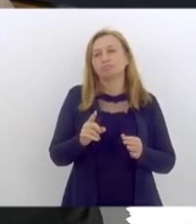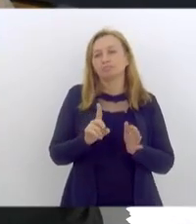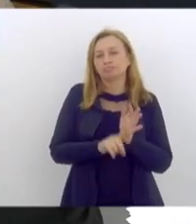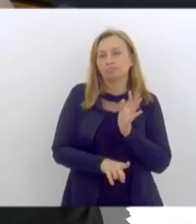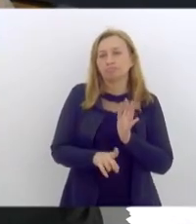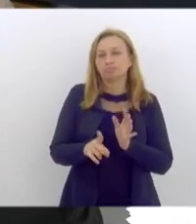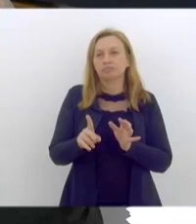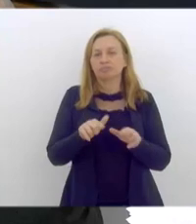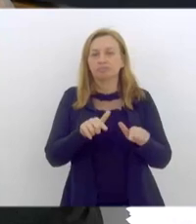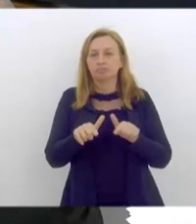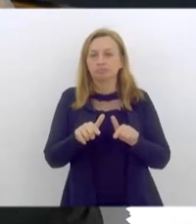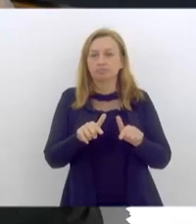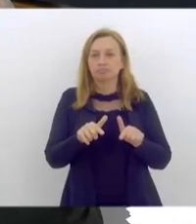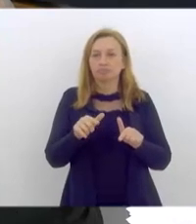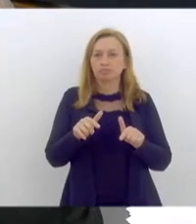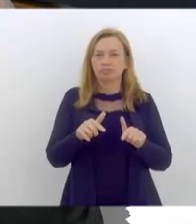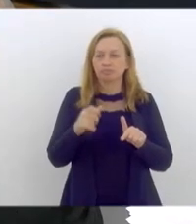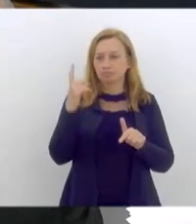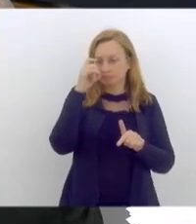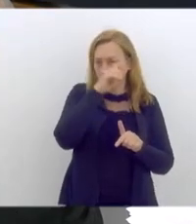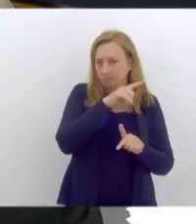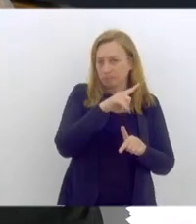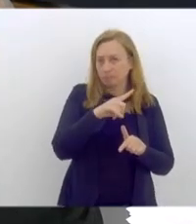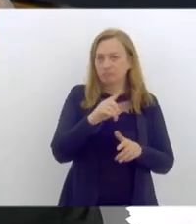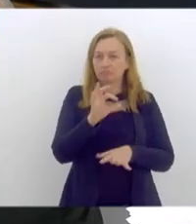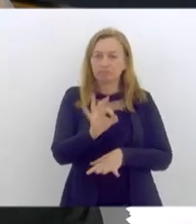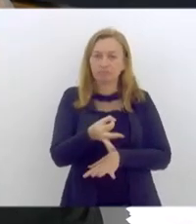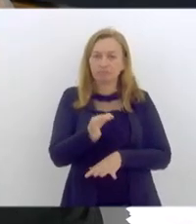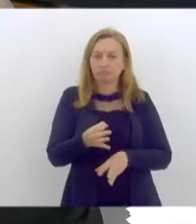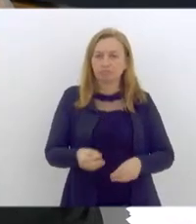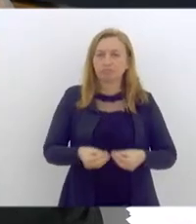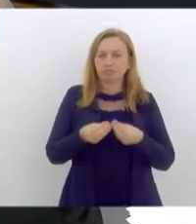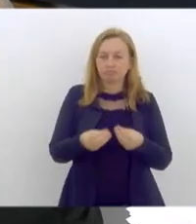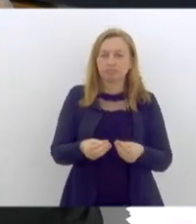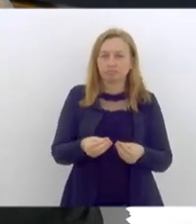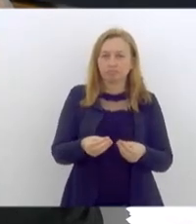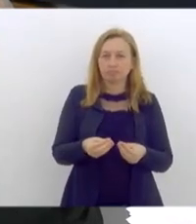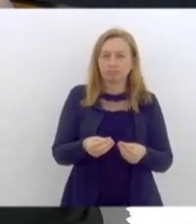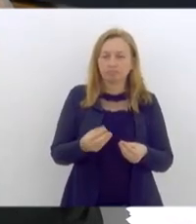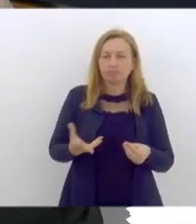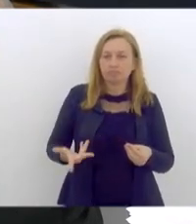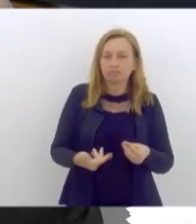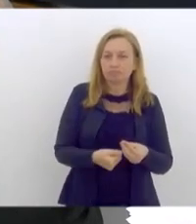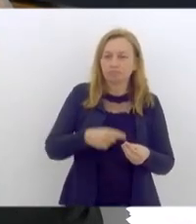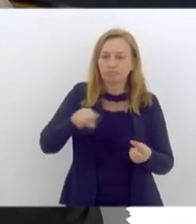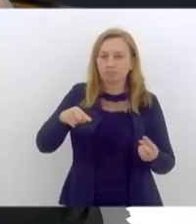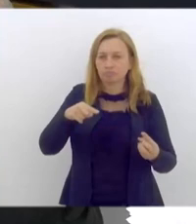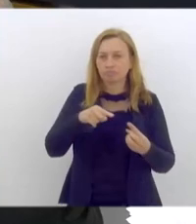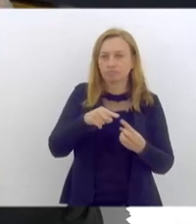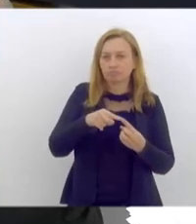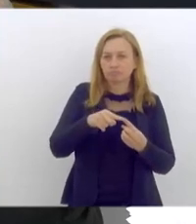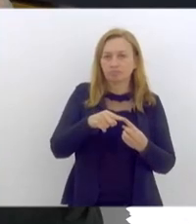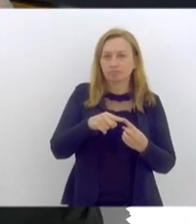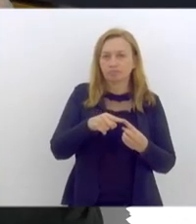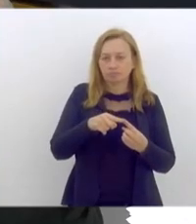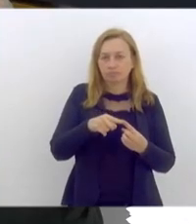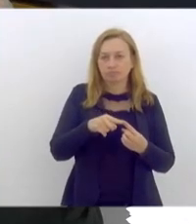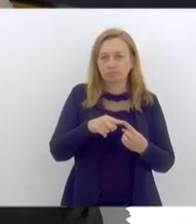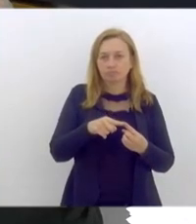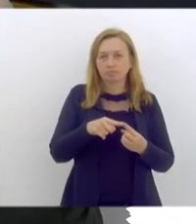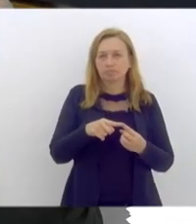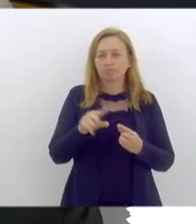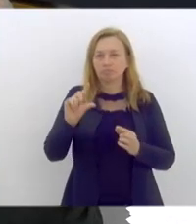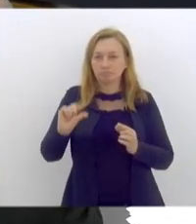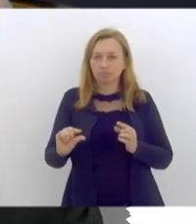é assim especificamente dar efetividade é o objetivo do fomento para o pequeno